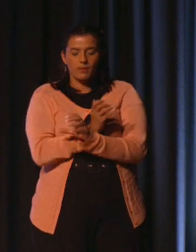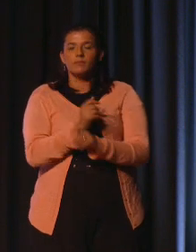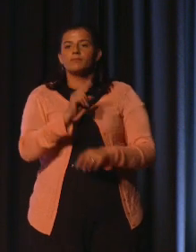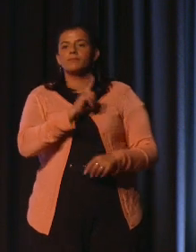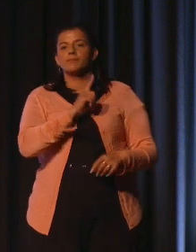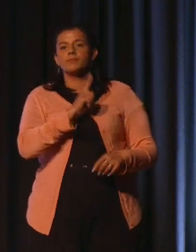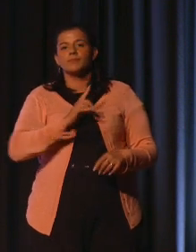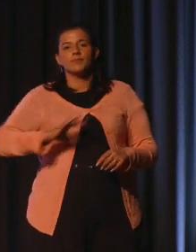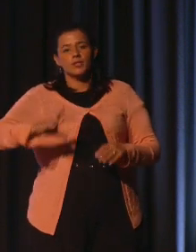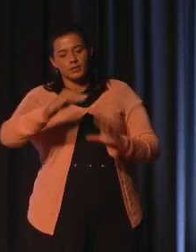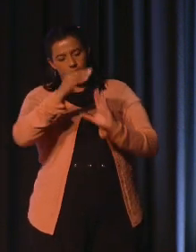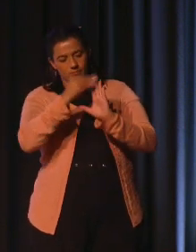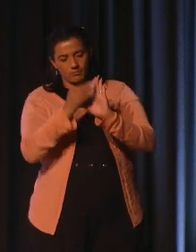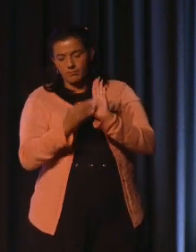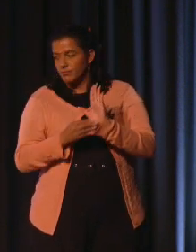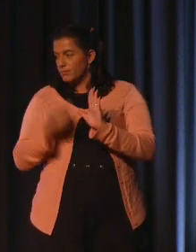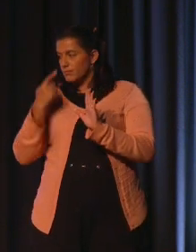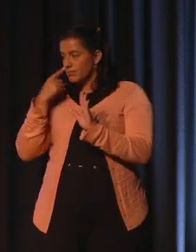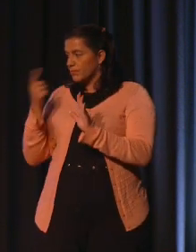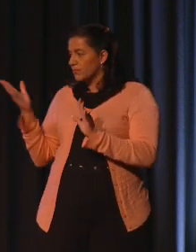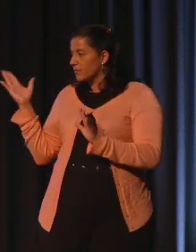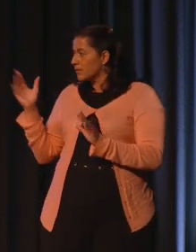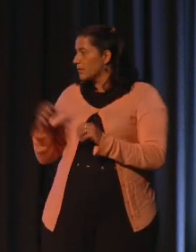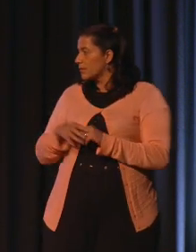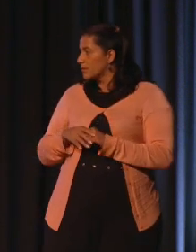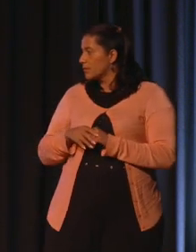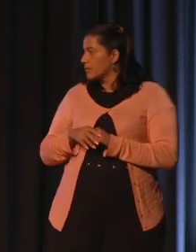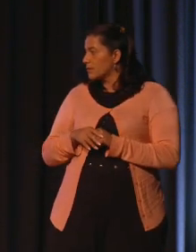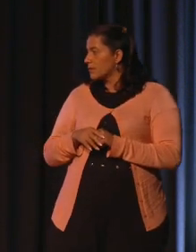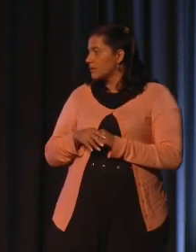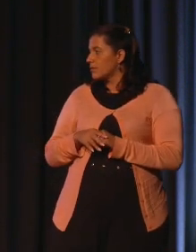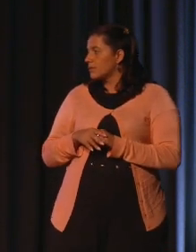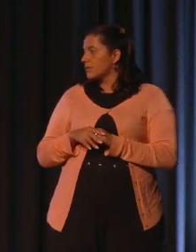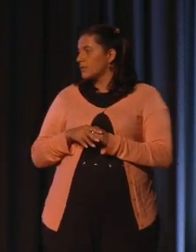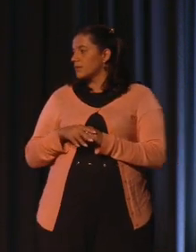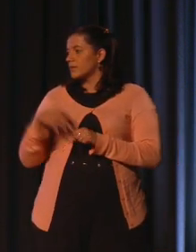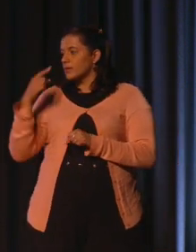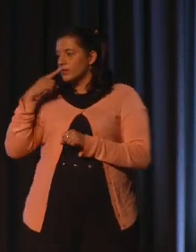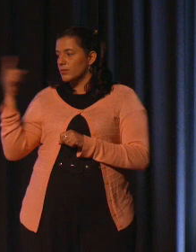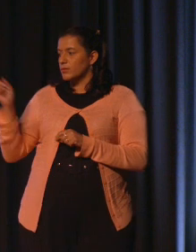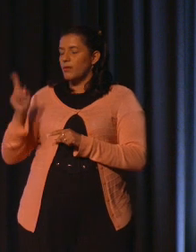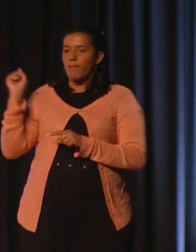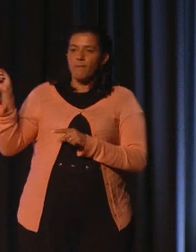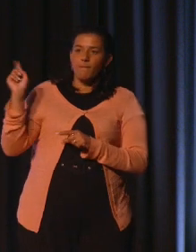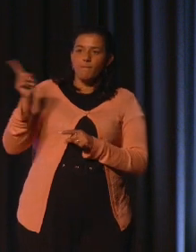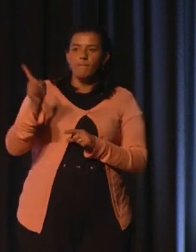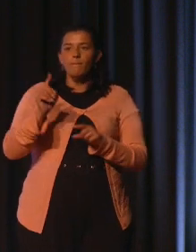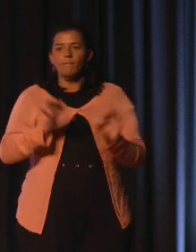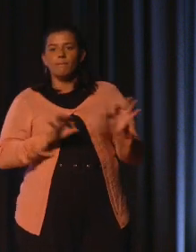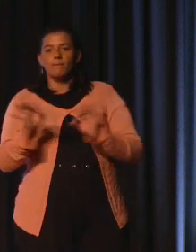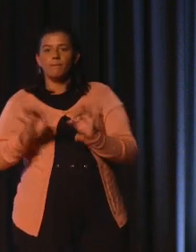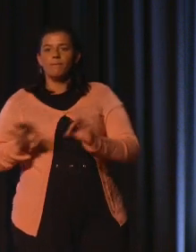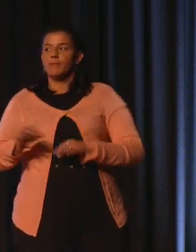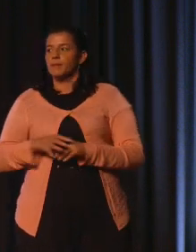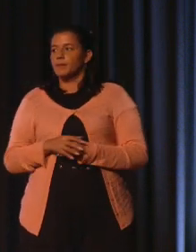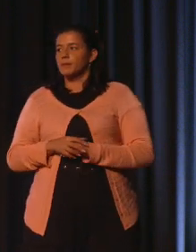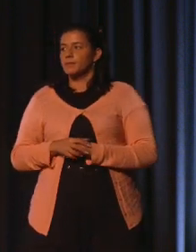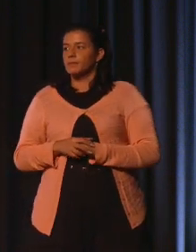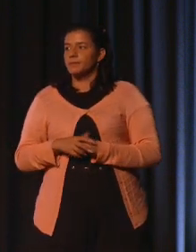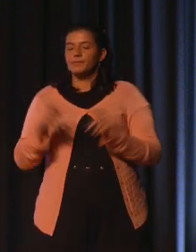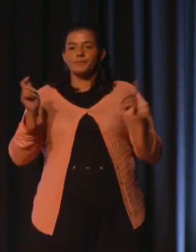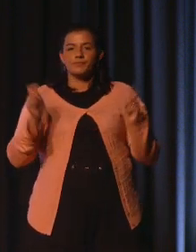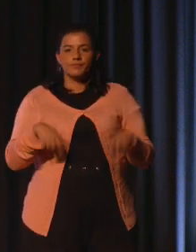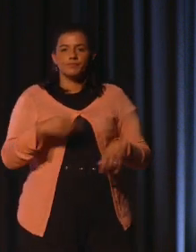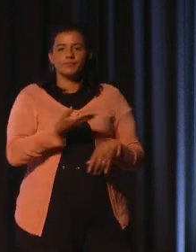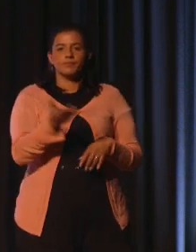né? Esse formuláriozinho que tem aqui é porque acho que não tem laser point. Eu não consigo apontar para vocês, eu vou ficar agoniada mexendo aqui. Mas